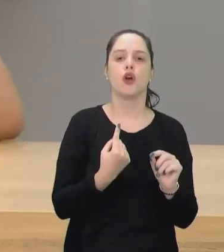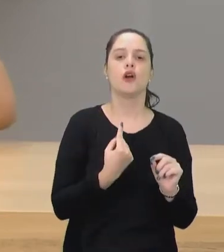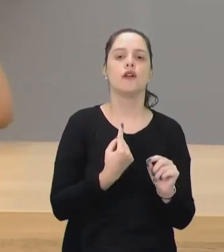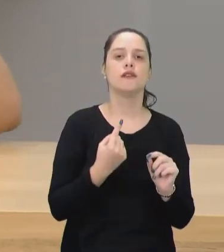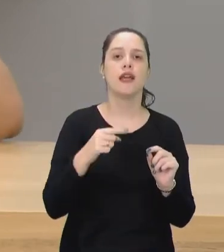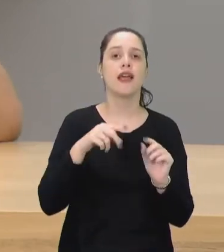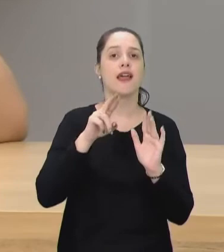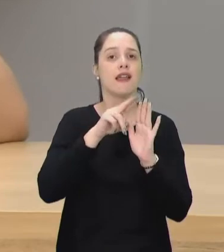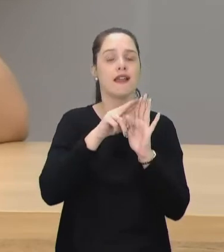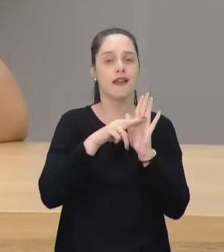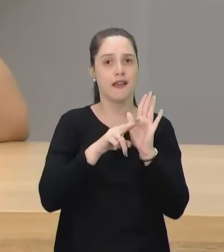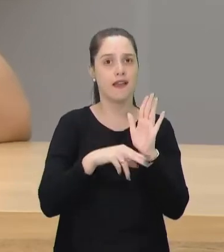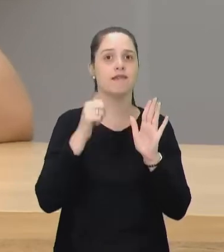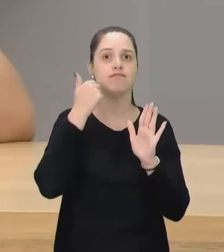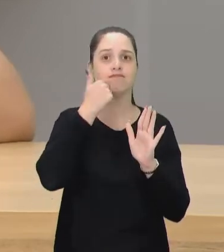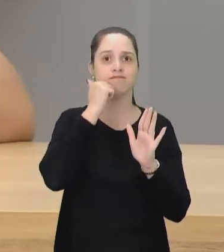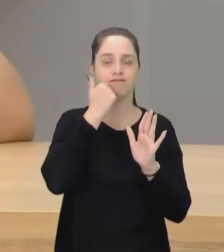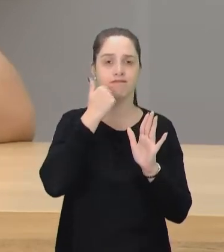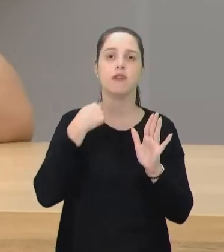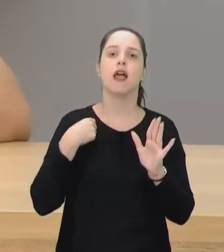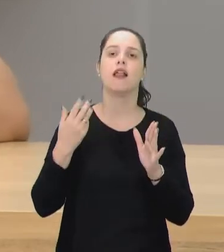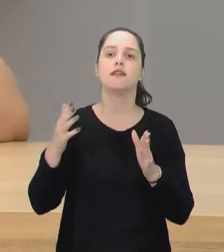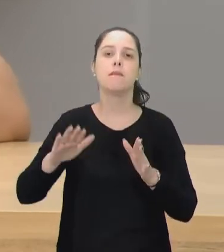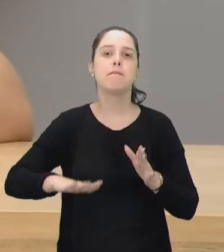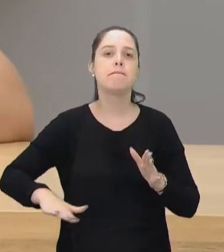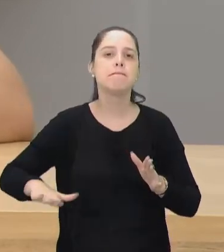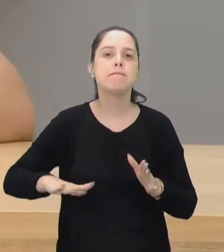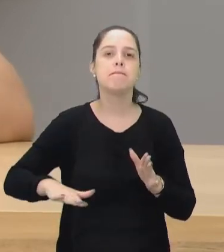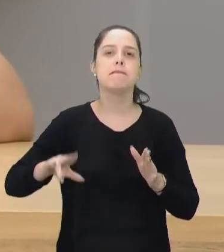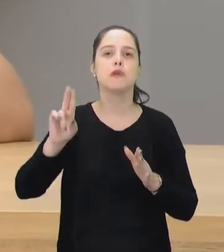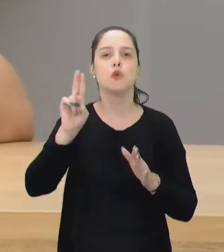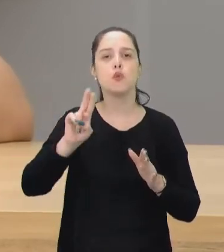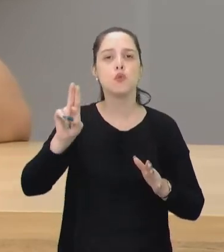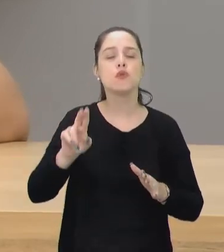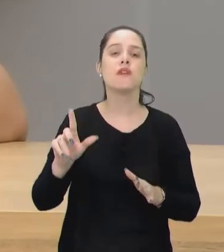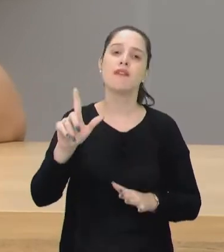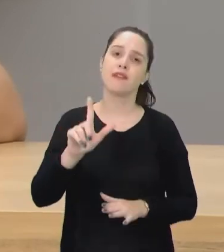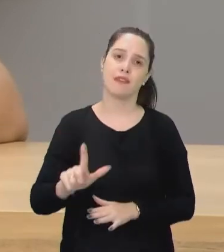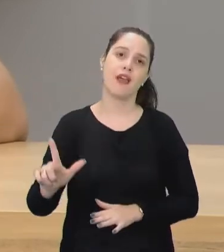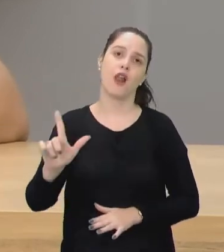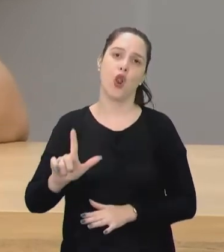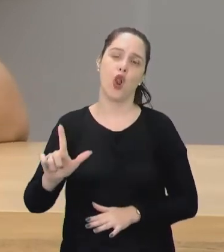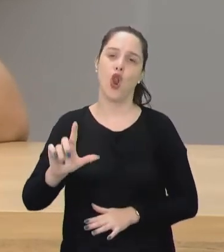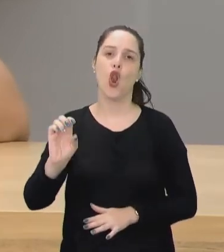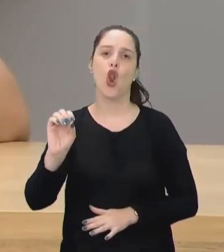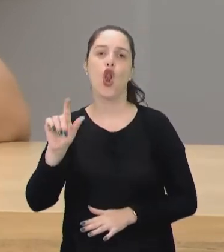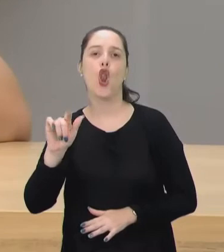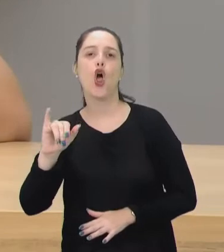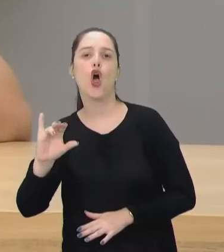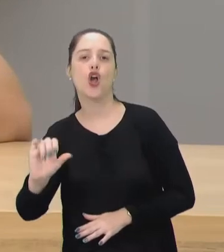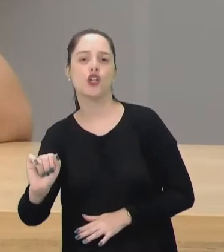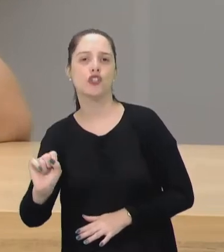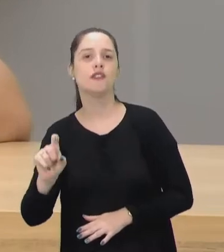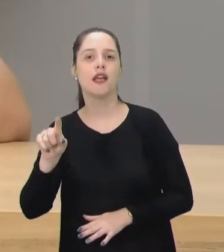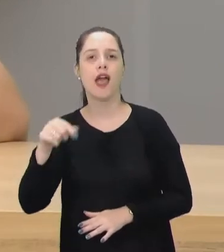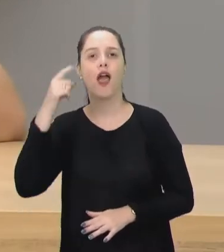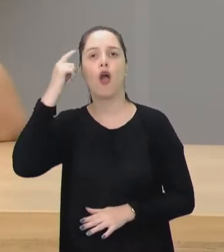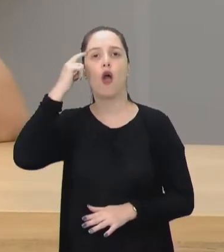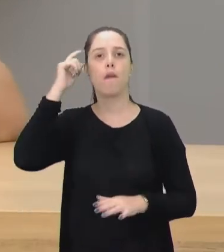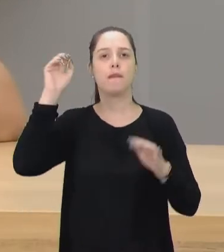essas regras científicas, elas se baseiam no uso da lógica. E o que é a lógica? É um